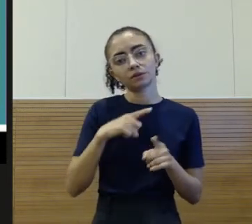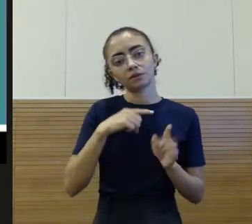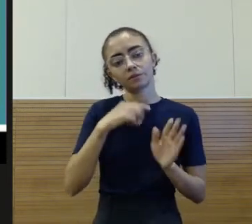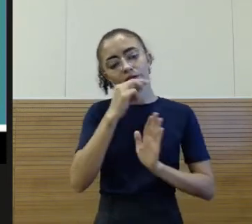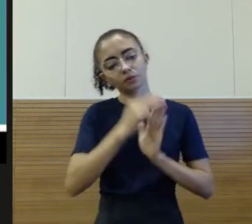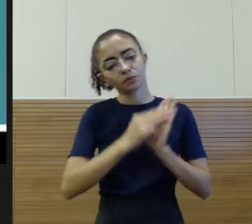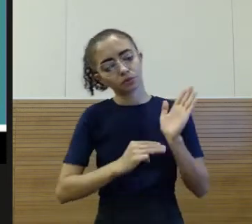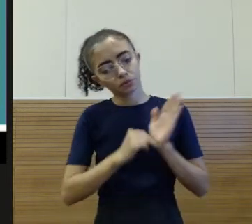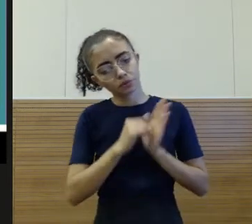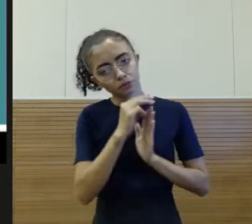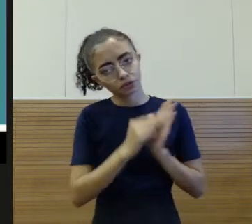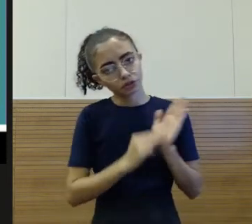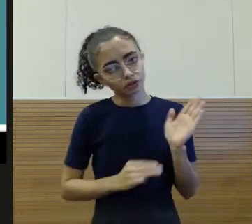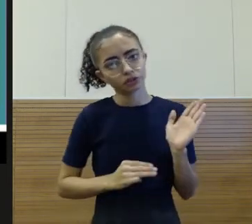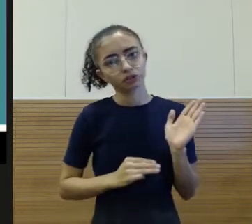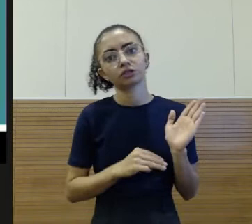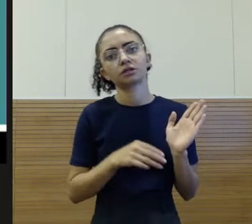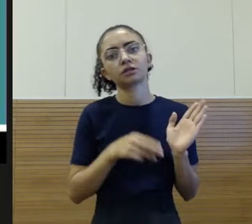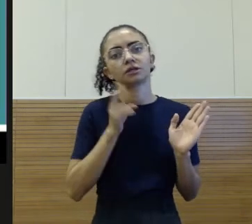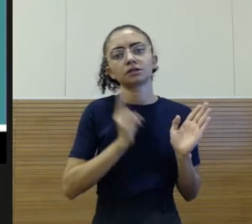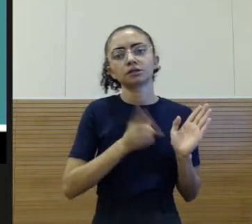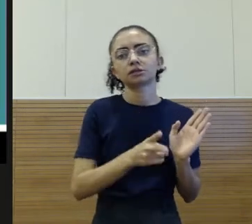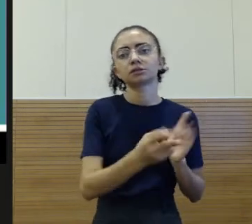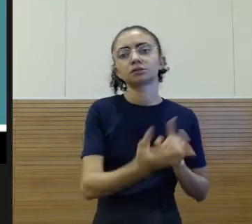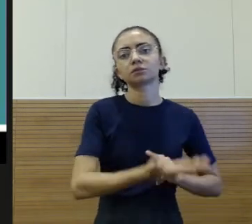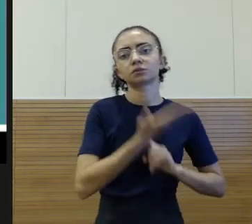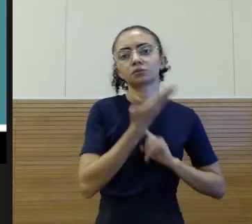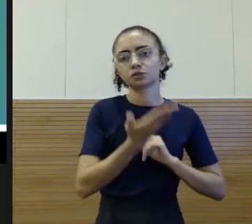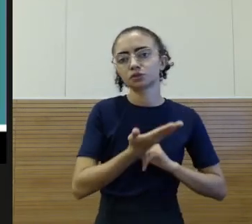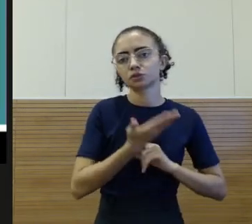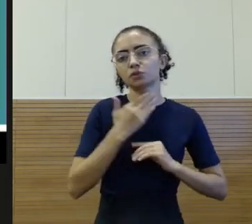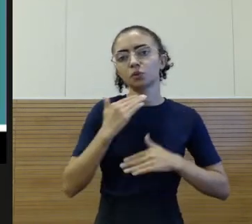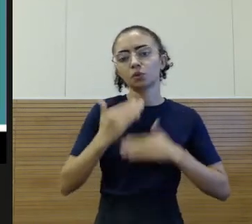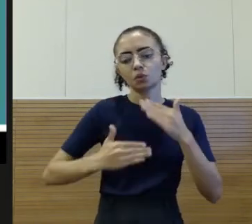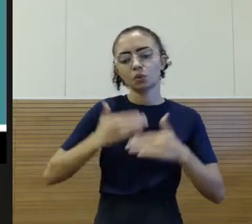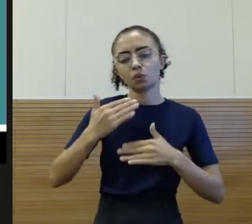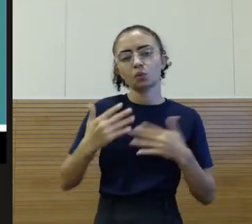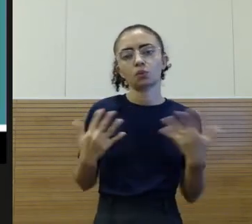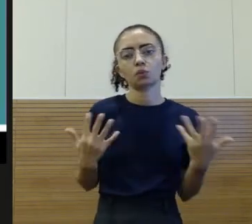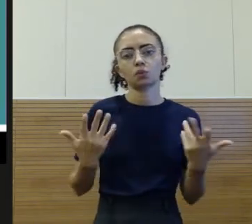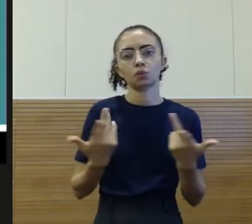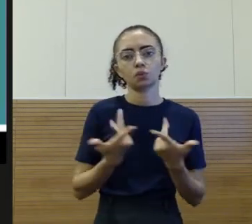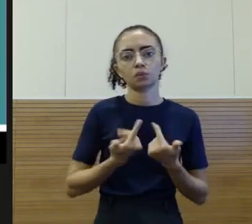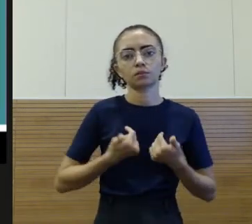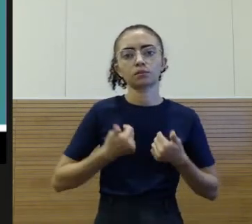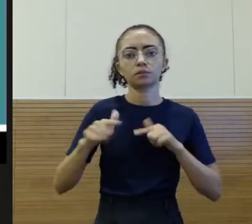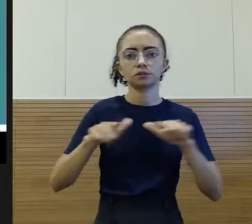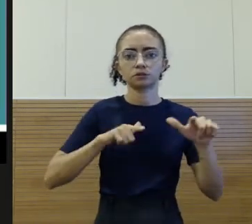que sempre nos levou a fazer um excelente trabalho para o mandato que nós tivemos